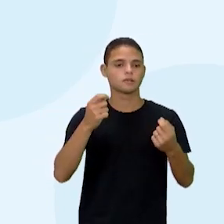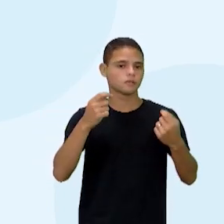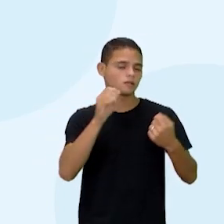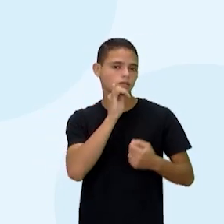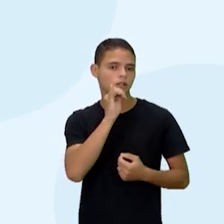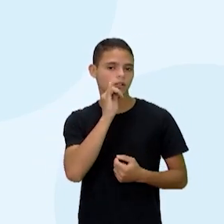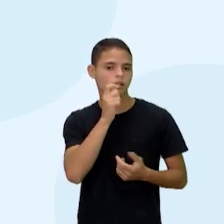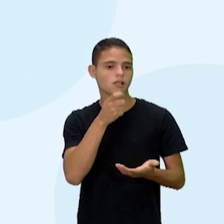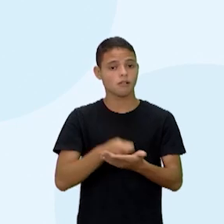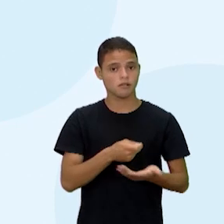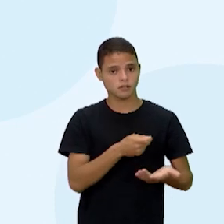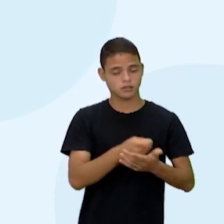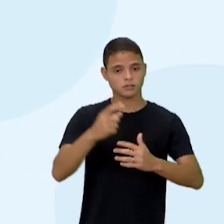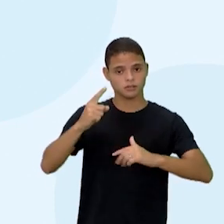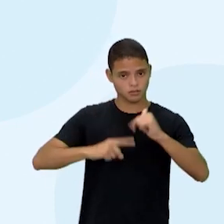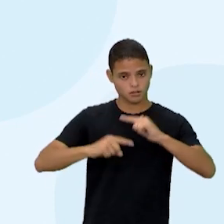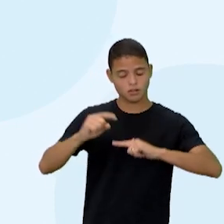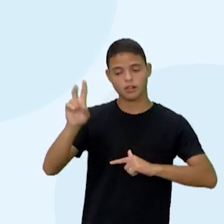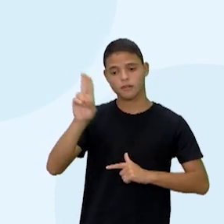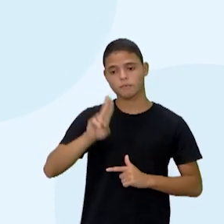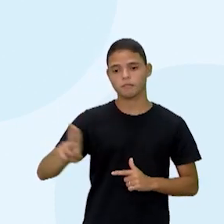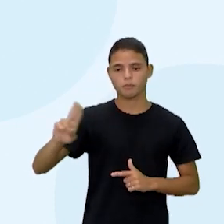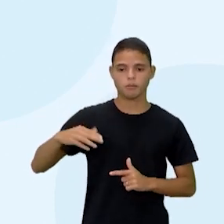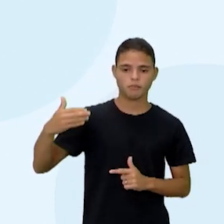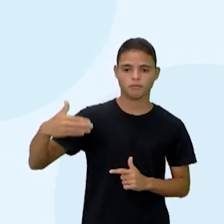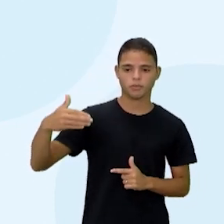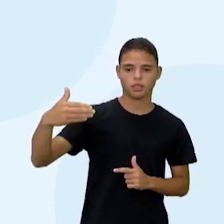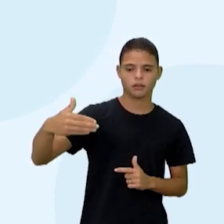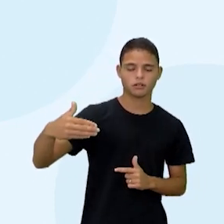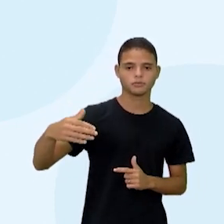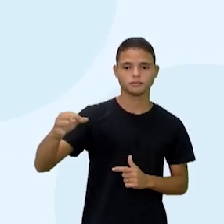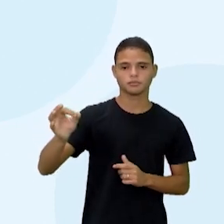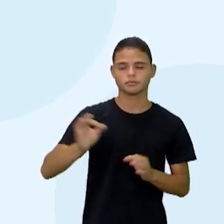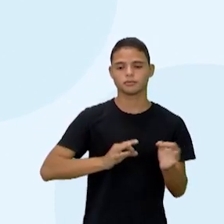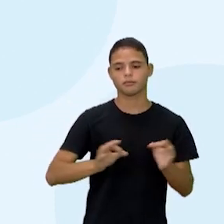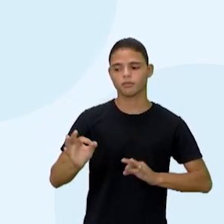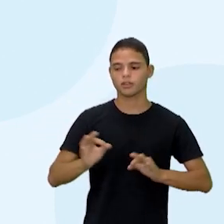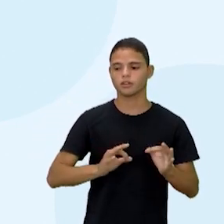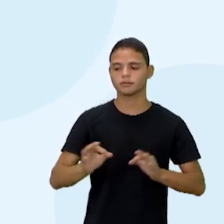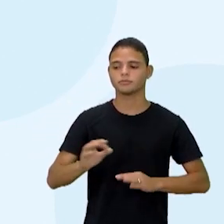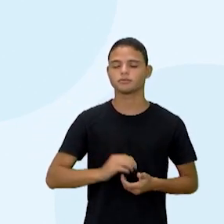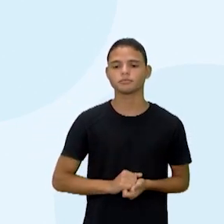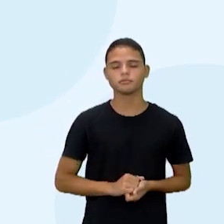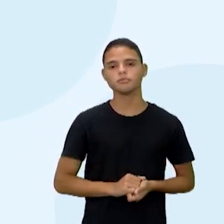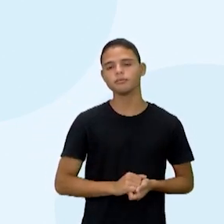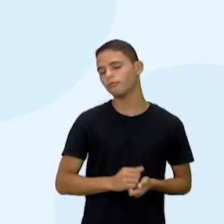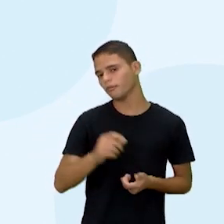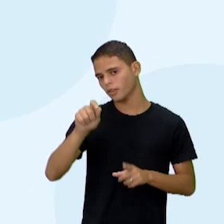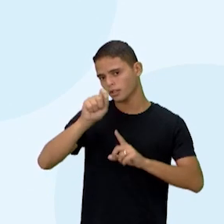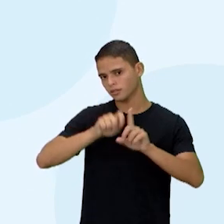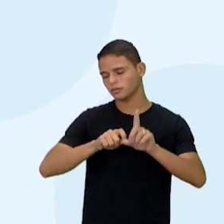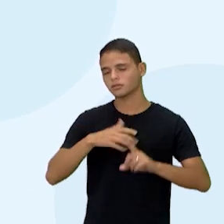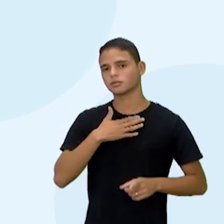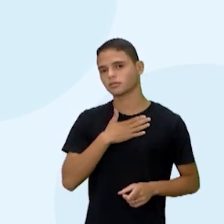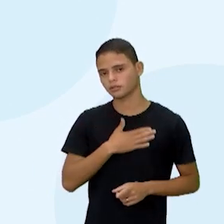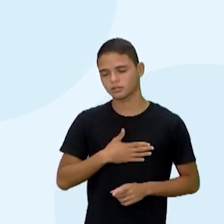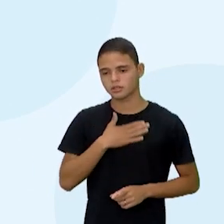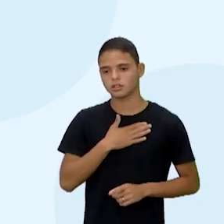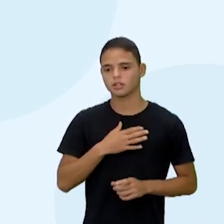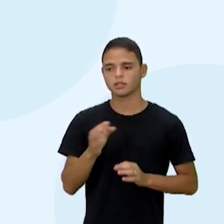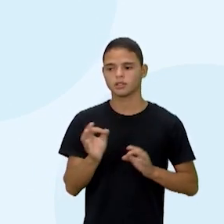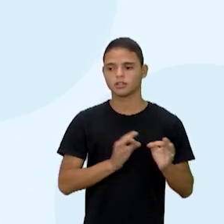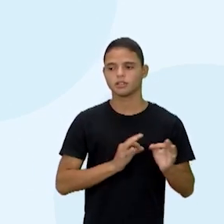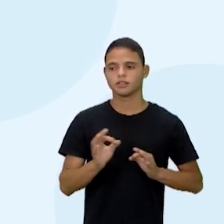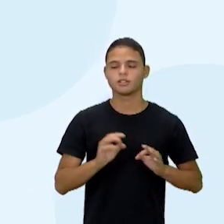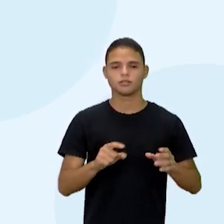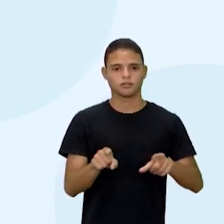dos materiais que iriam ser utilizados ao longo do processo de enriquecimento, né? Então, logo no mês de agosto, a gente fez o